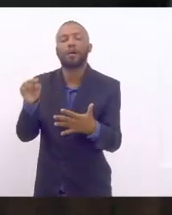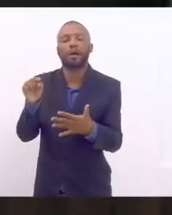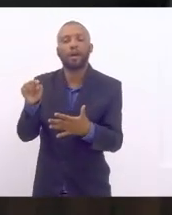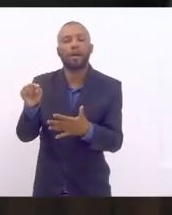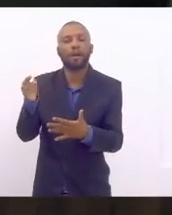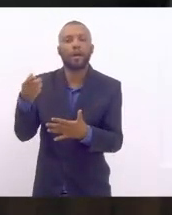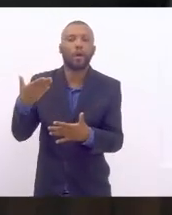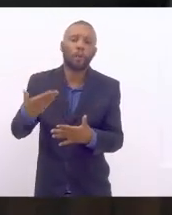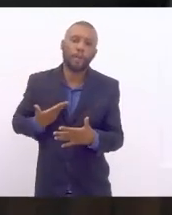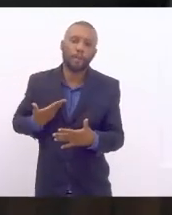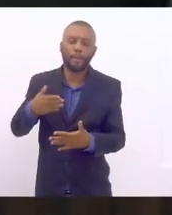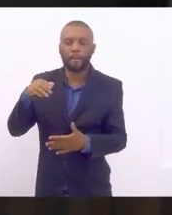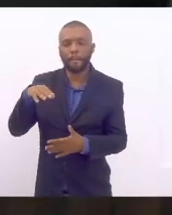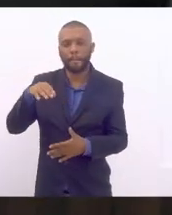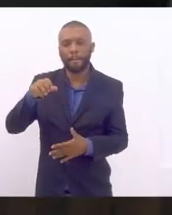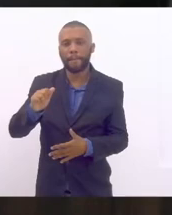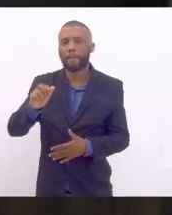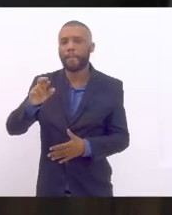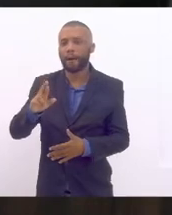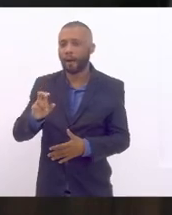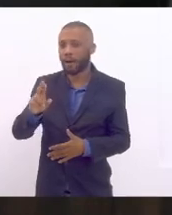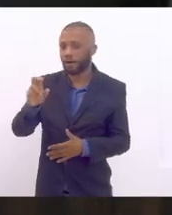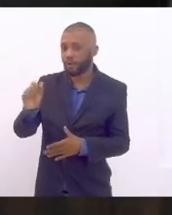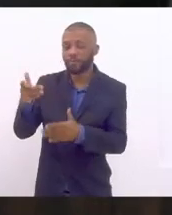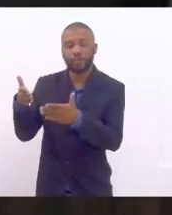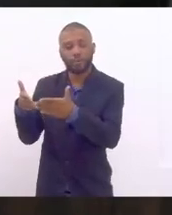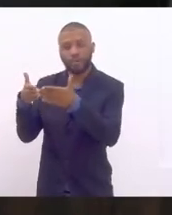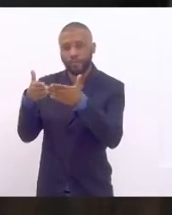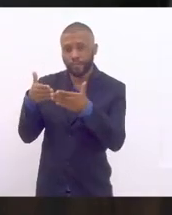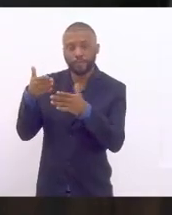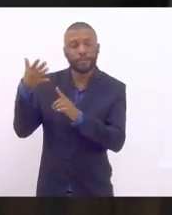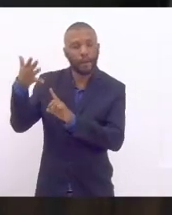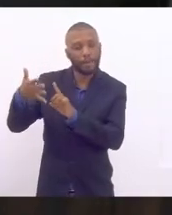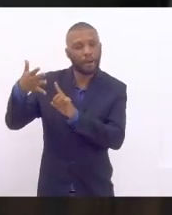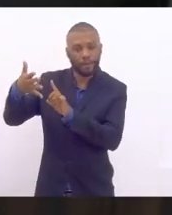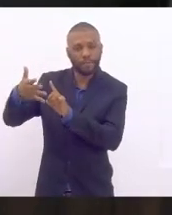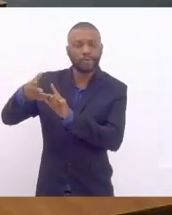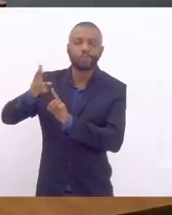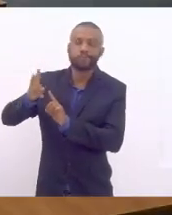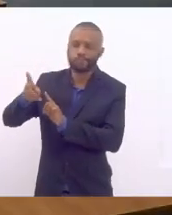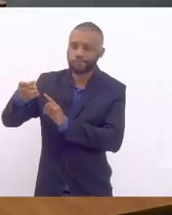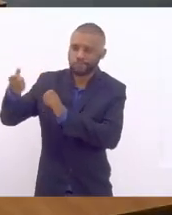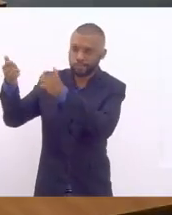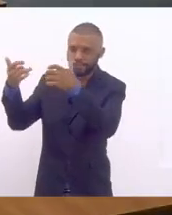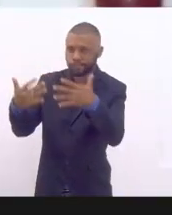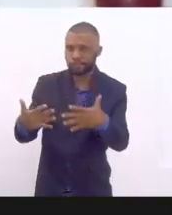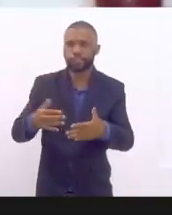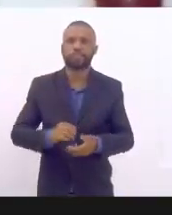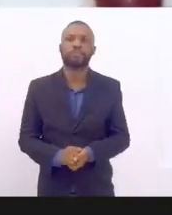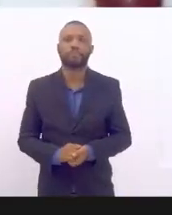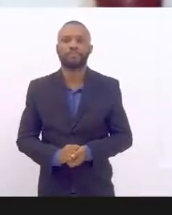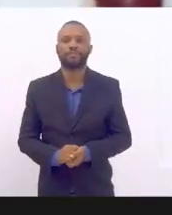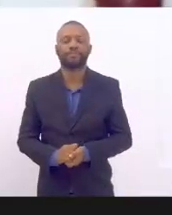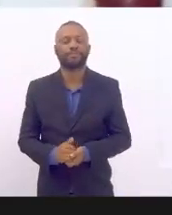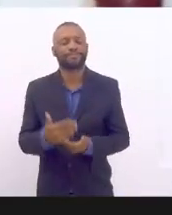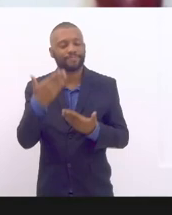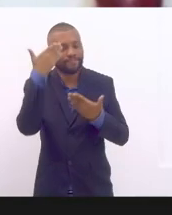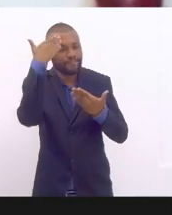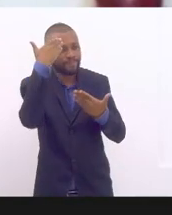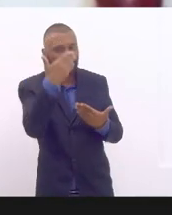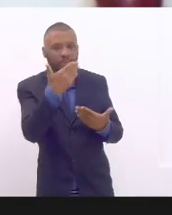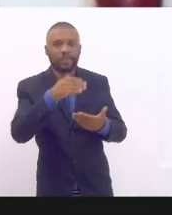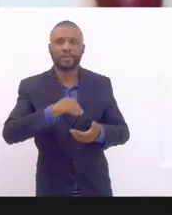o amigo Marcos por favor palavra continua e você muito obrigado